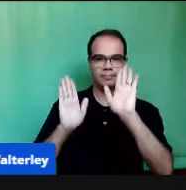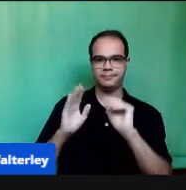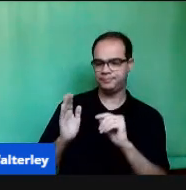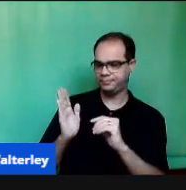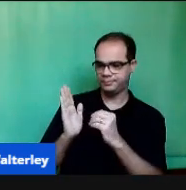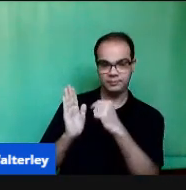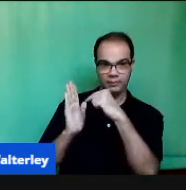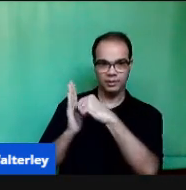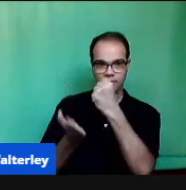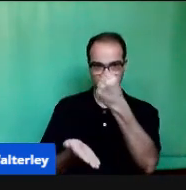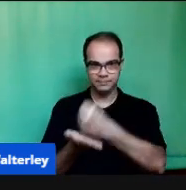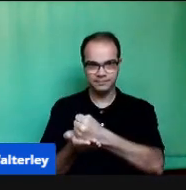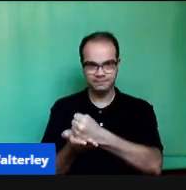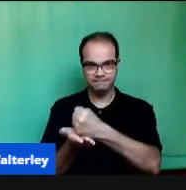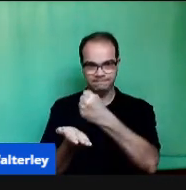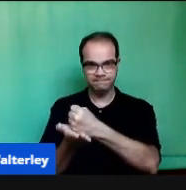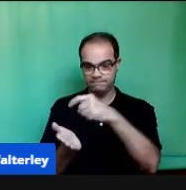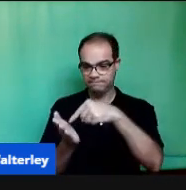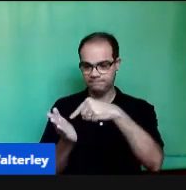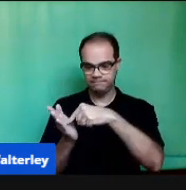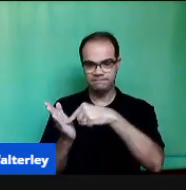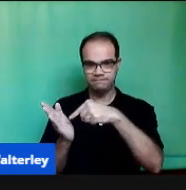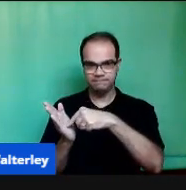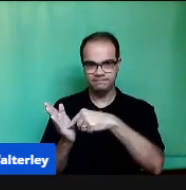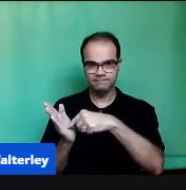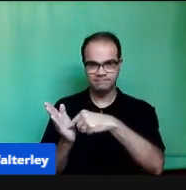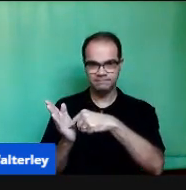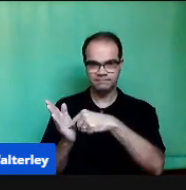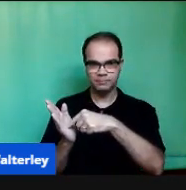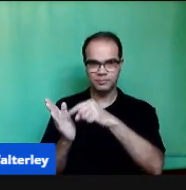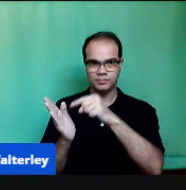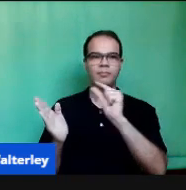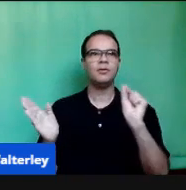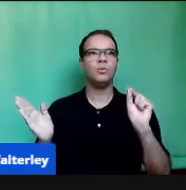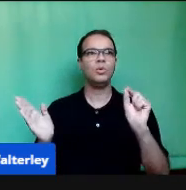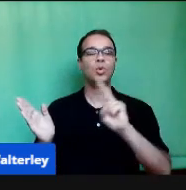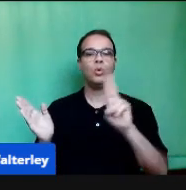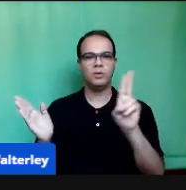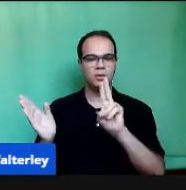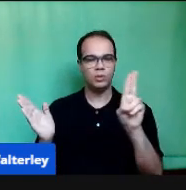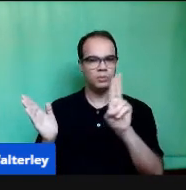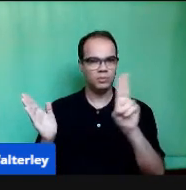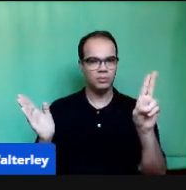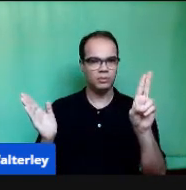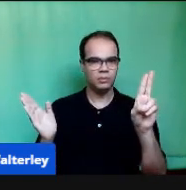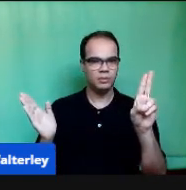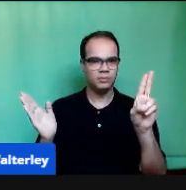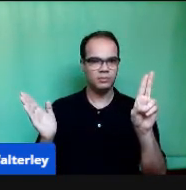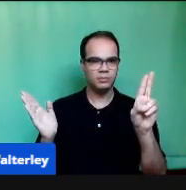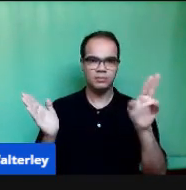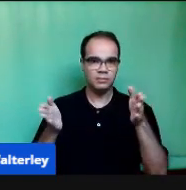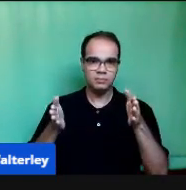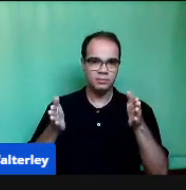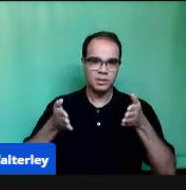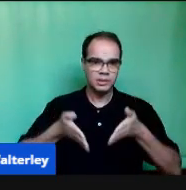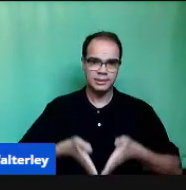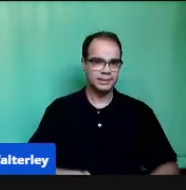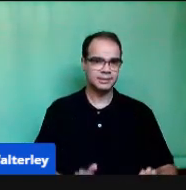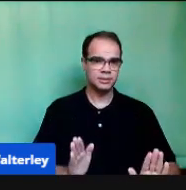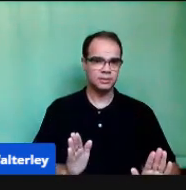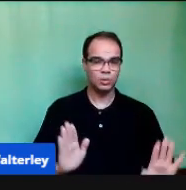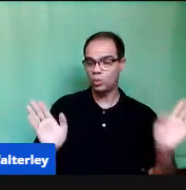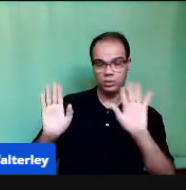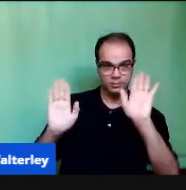processo judicial é um direito recente. Então, o nome social, ele é o nome do qual aquela pessoa se identifica